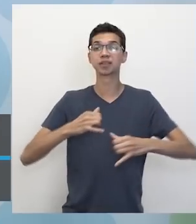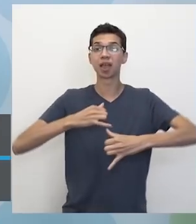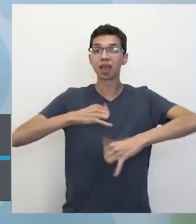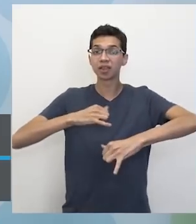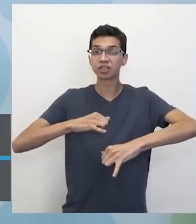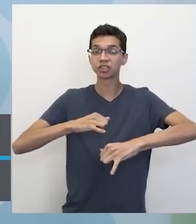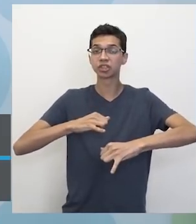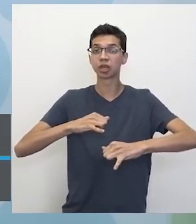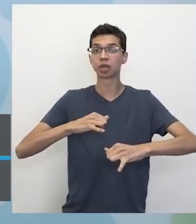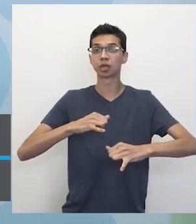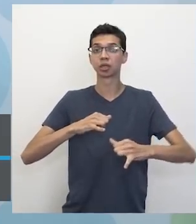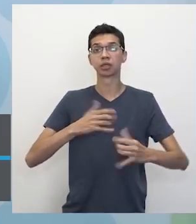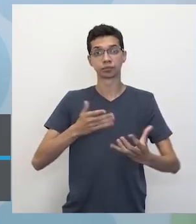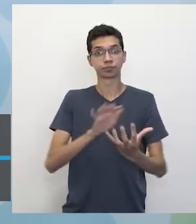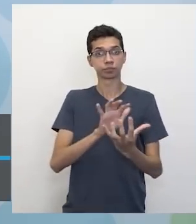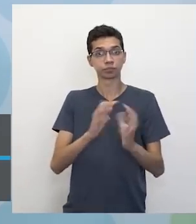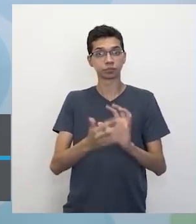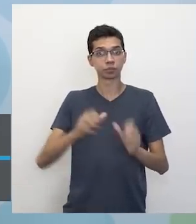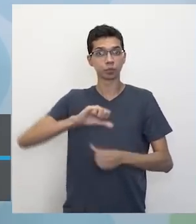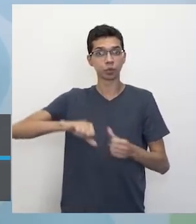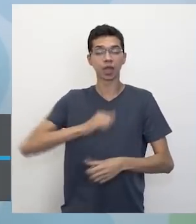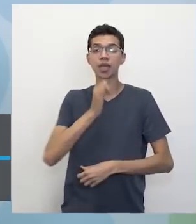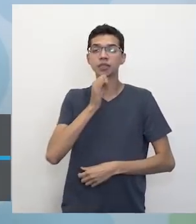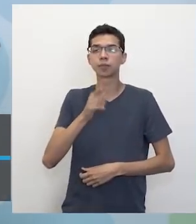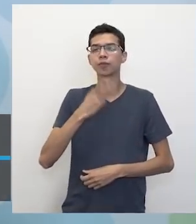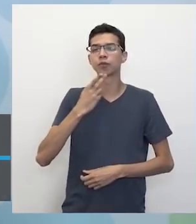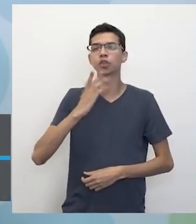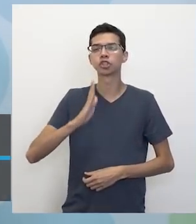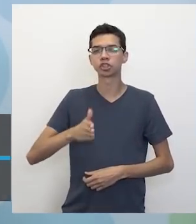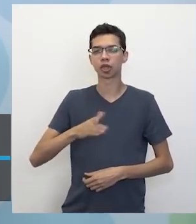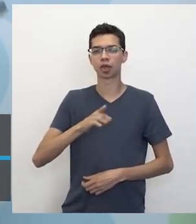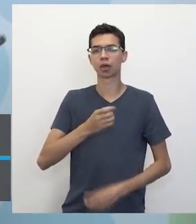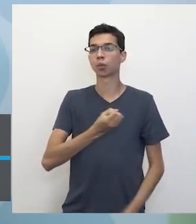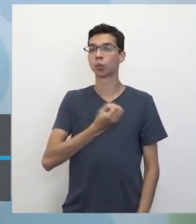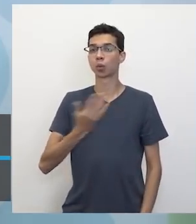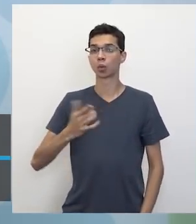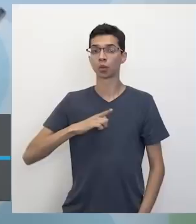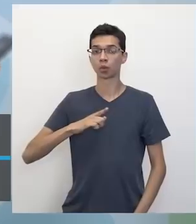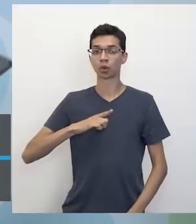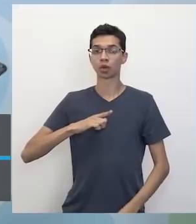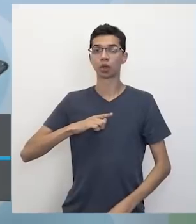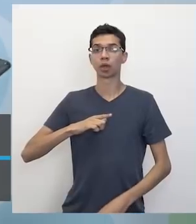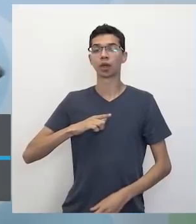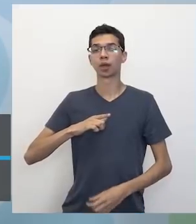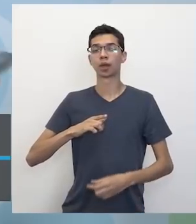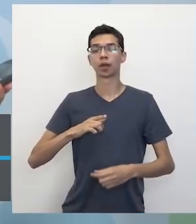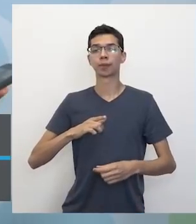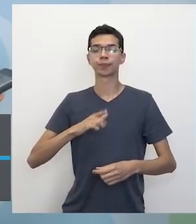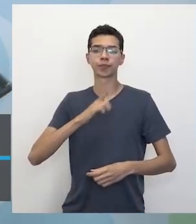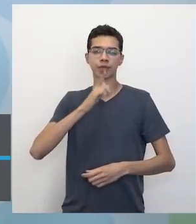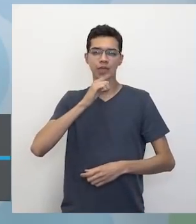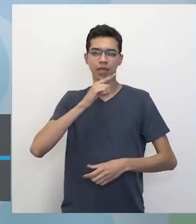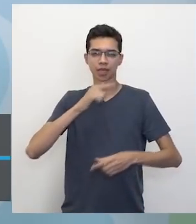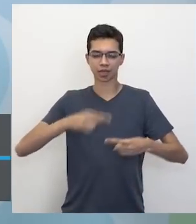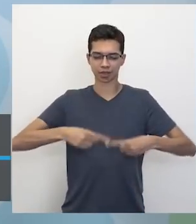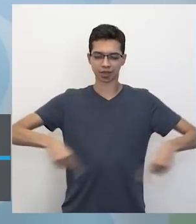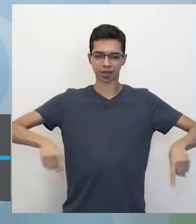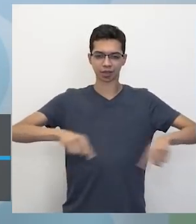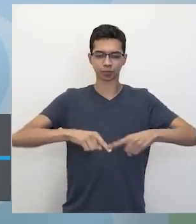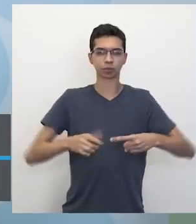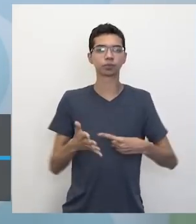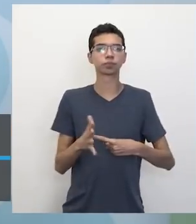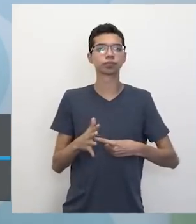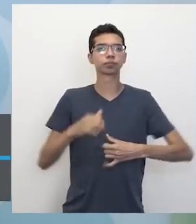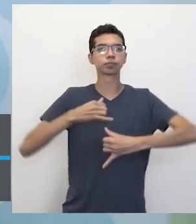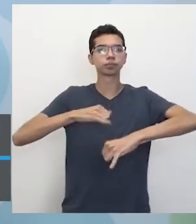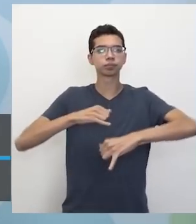pode ser modificada, né? Como foi o exemplo da hidrelétrica, né? A quantidade de energia que temos, né? Sem considerar a parte que é dissipada, né?